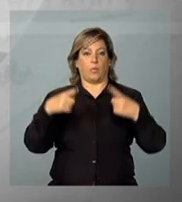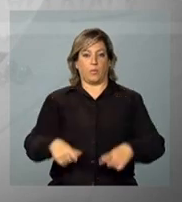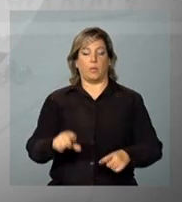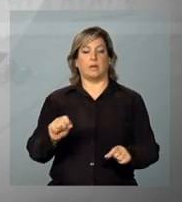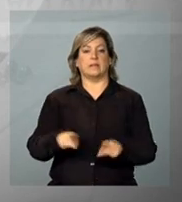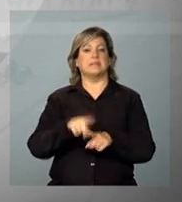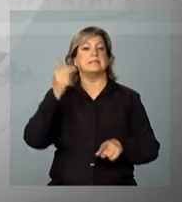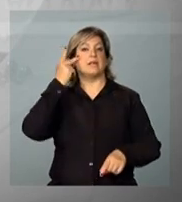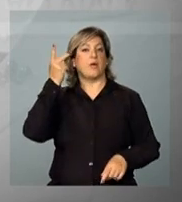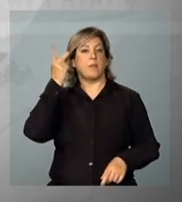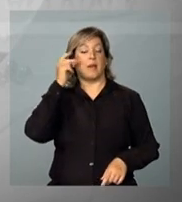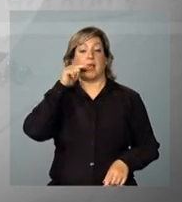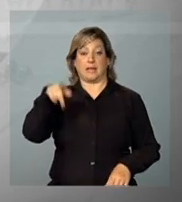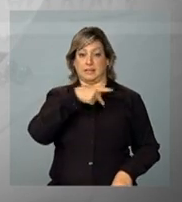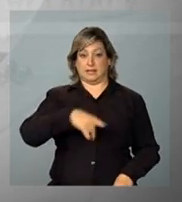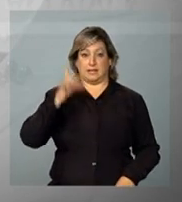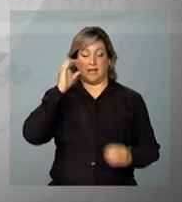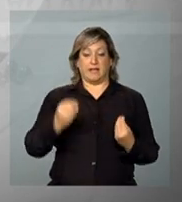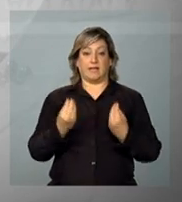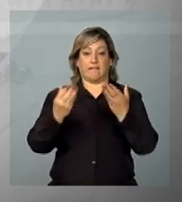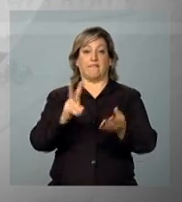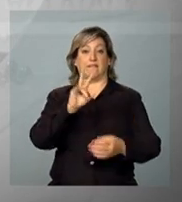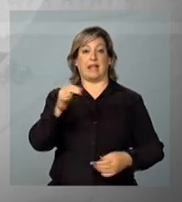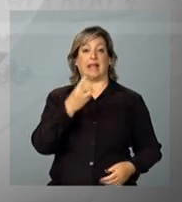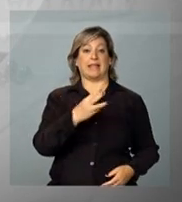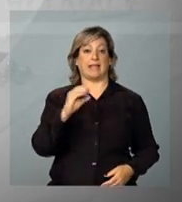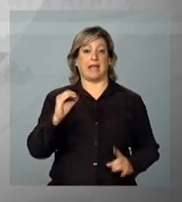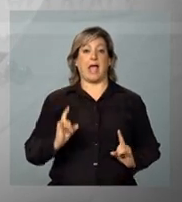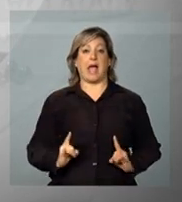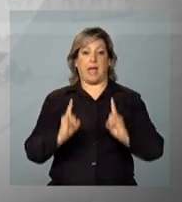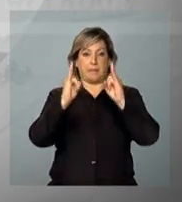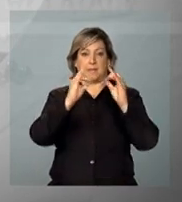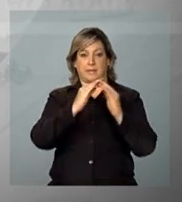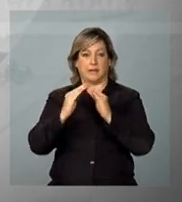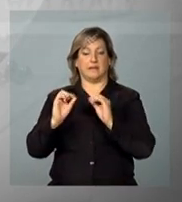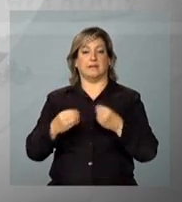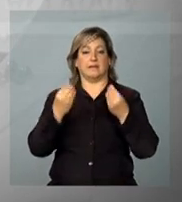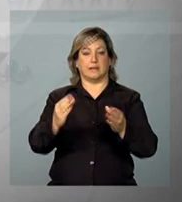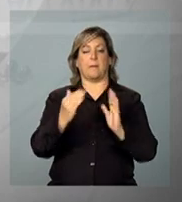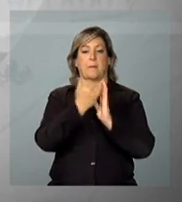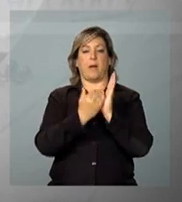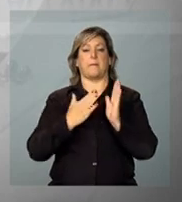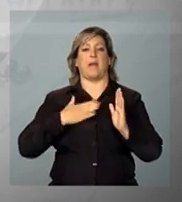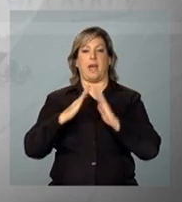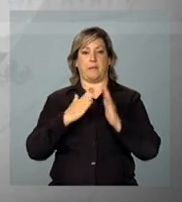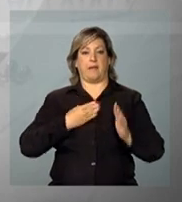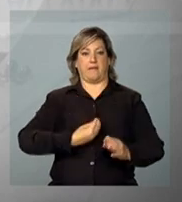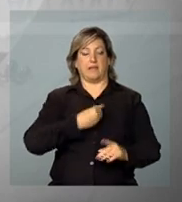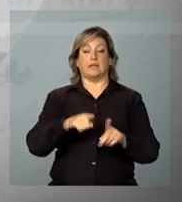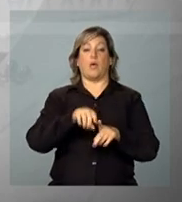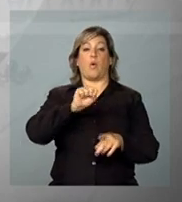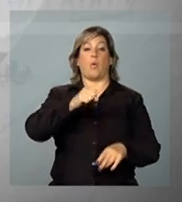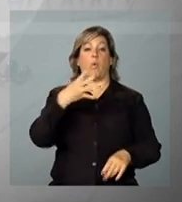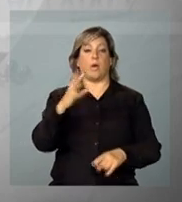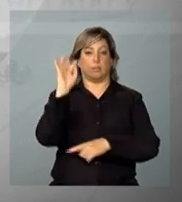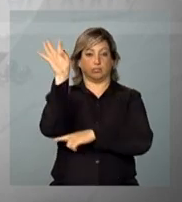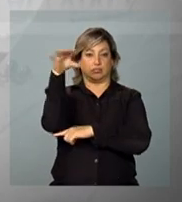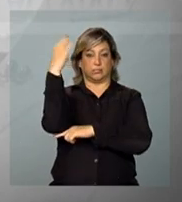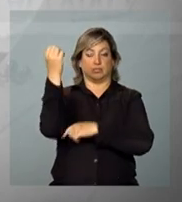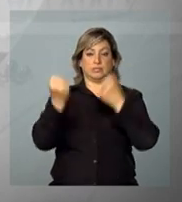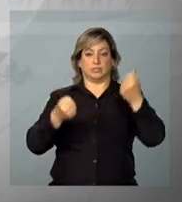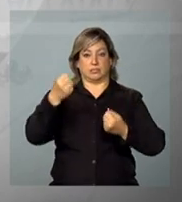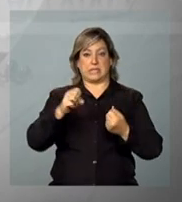capital paulista Dilma Rousseff vai entregar 300 apartamentos do programa Minha Casa Minha Vida e 84 ambulâncias